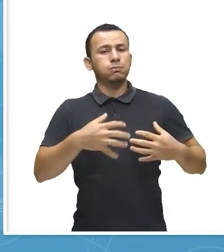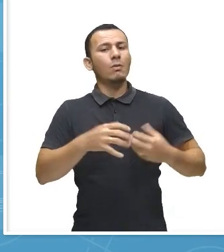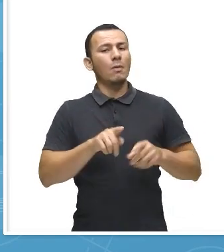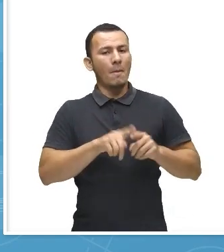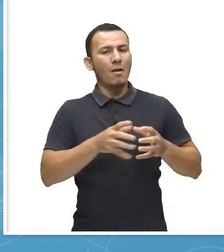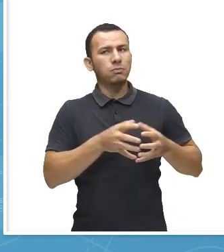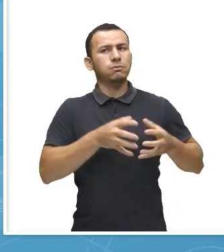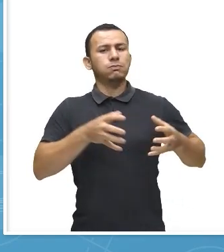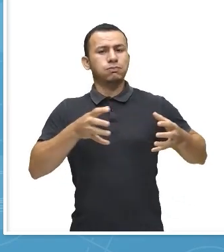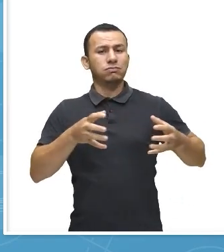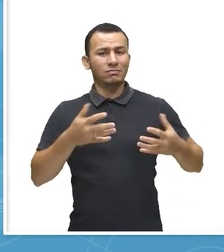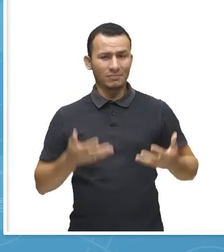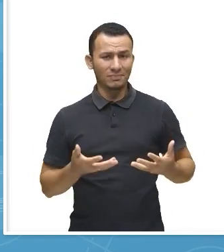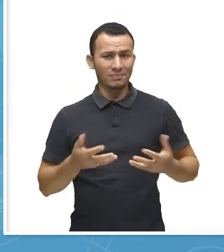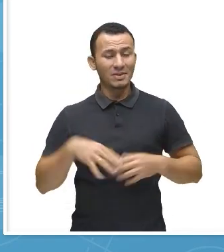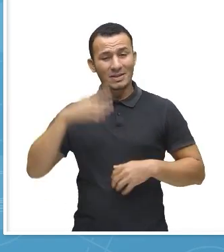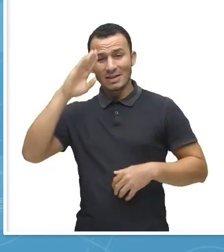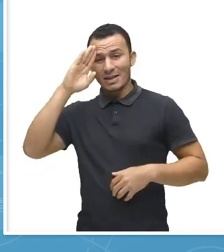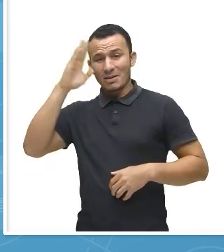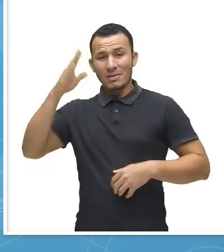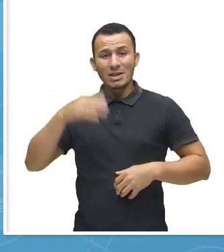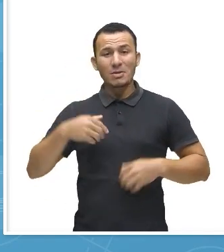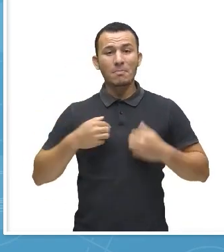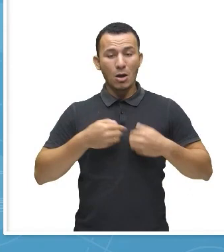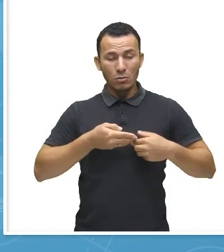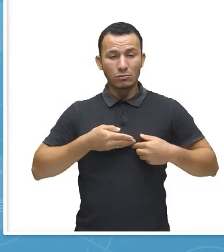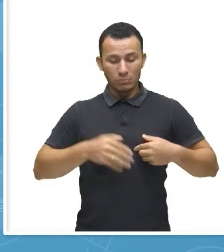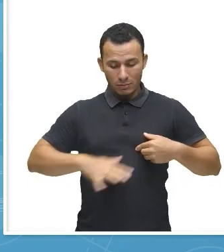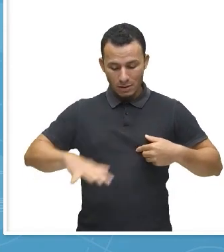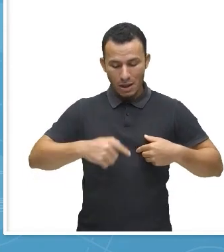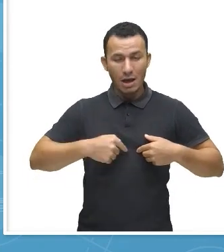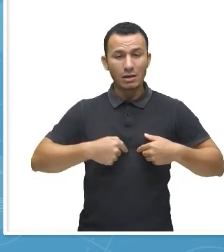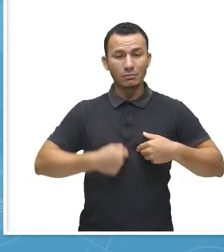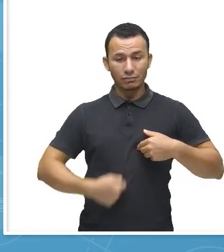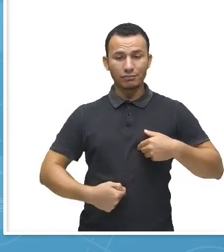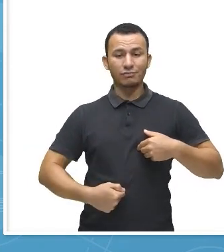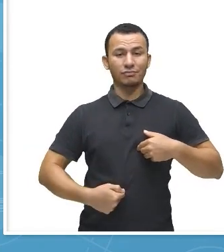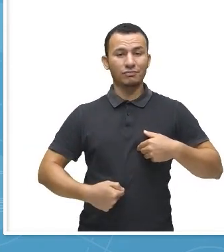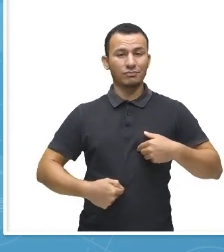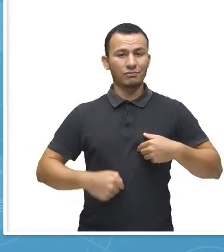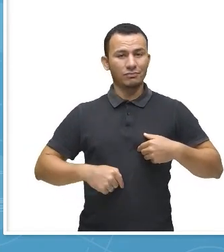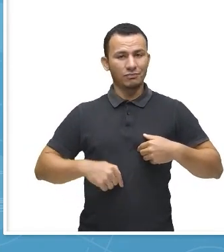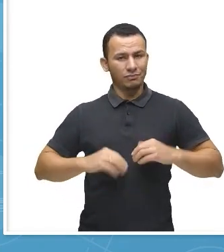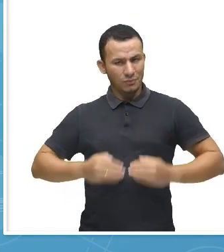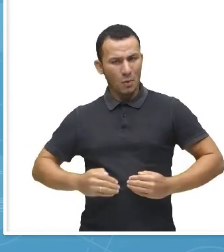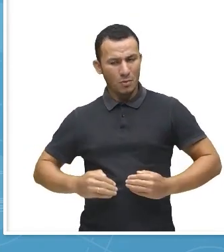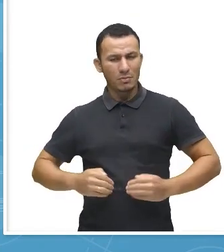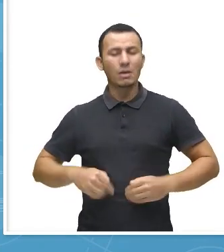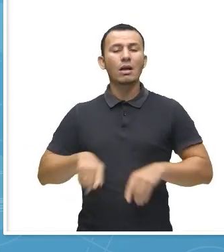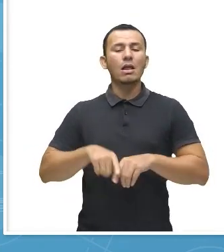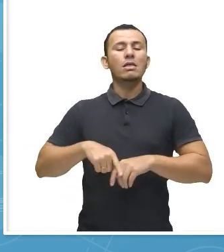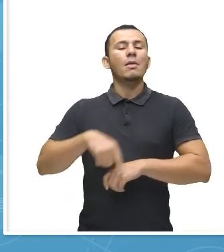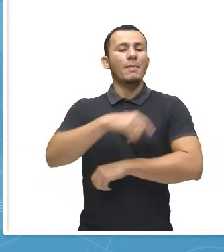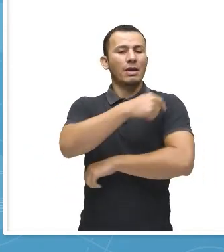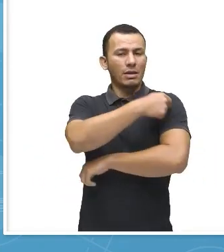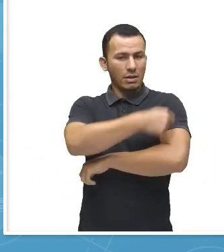adipócitos. Principalmente nessa região aqui do abdômen, né, da barriga, nos homens, na região dos braços, nas mulheres também, é onde vai